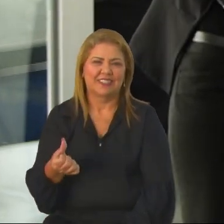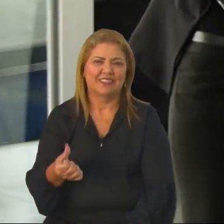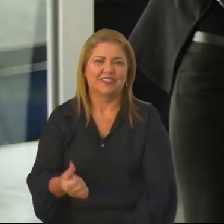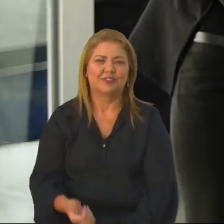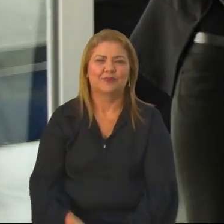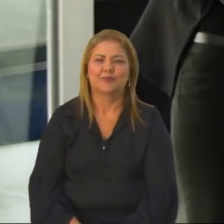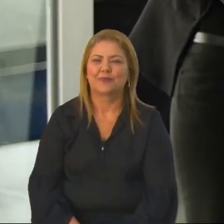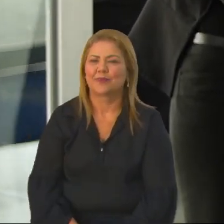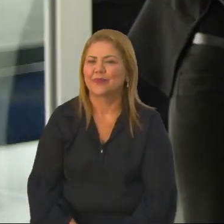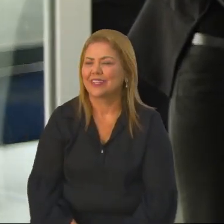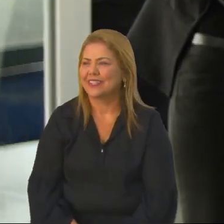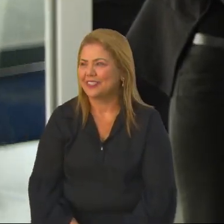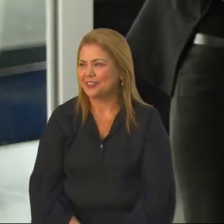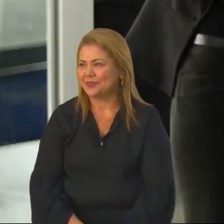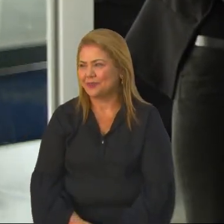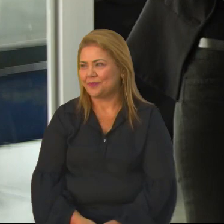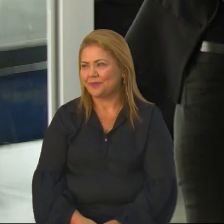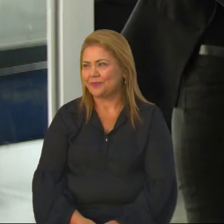166. Tadinho.